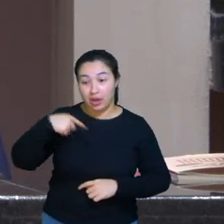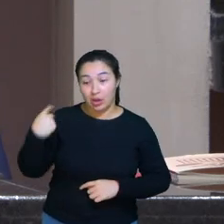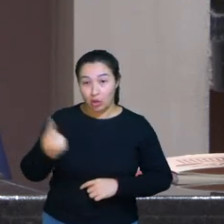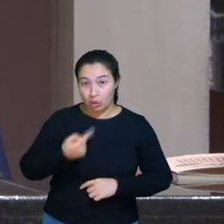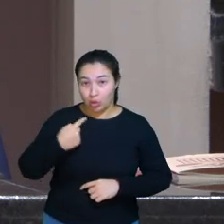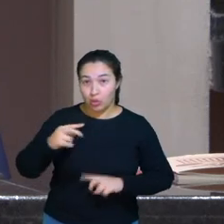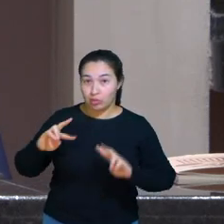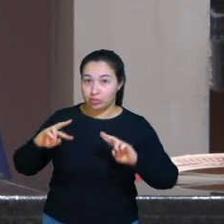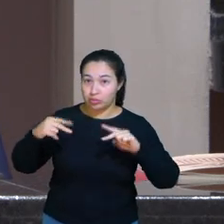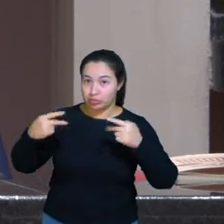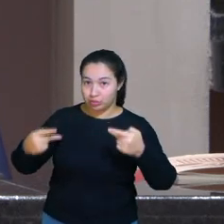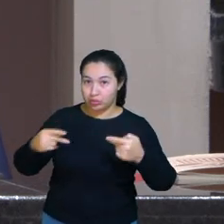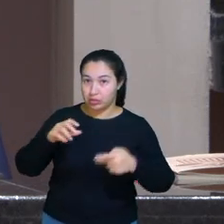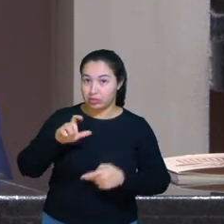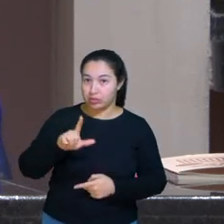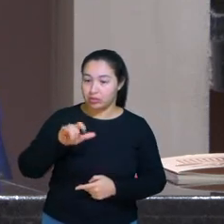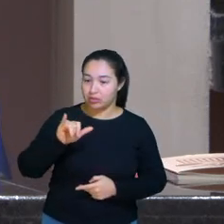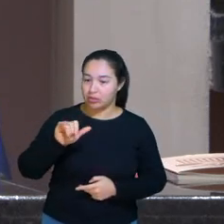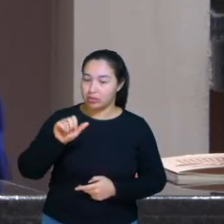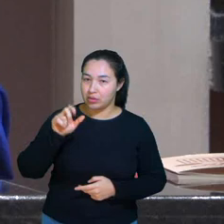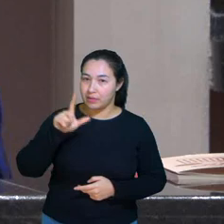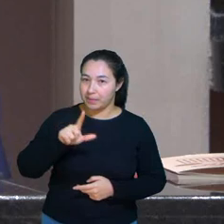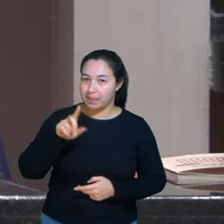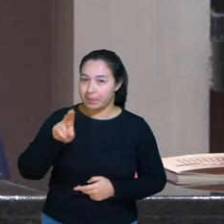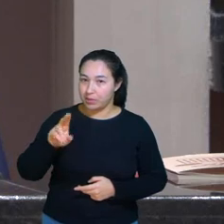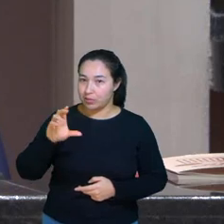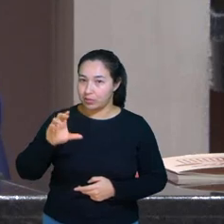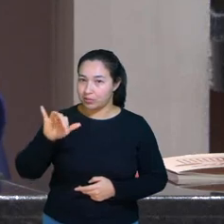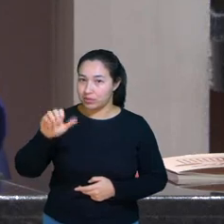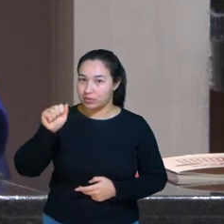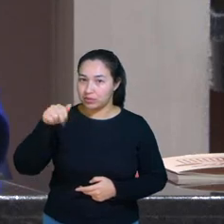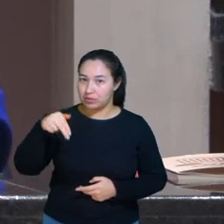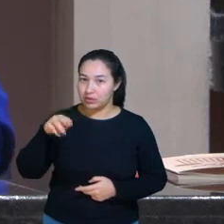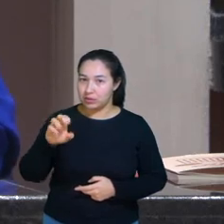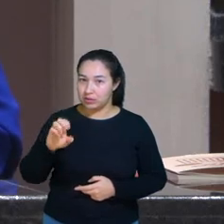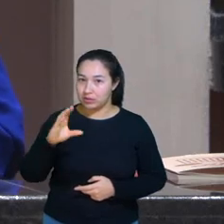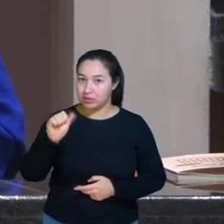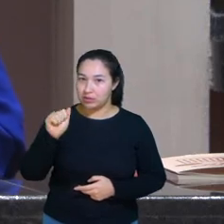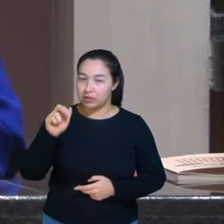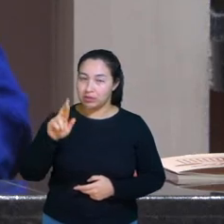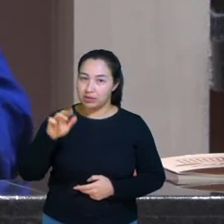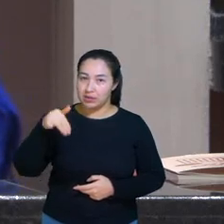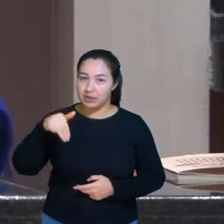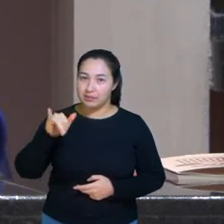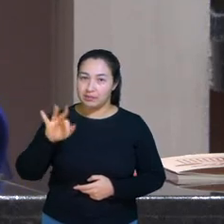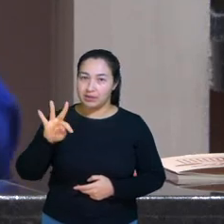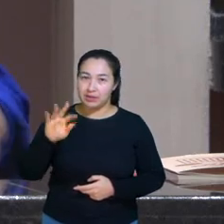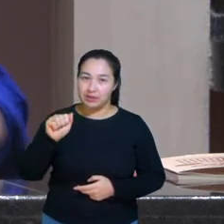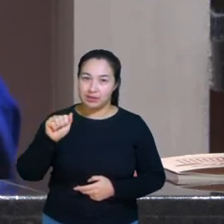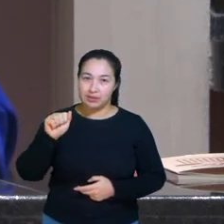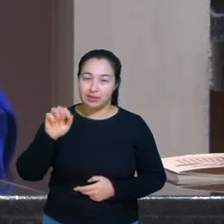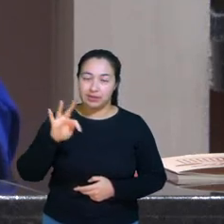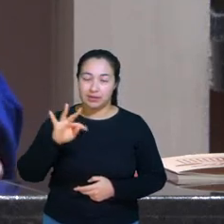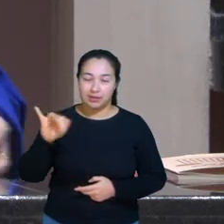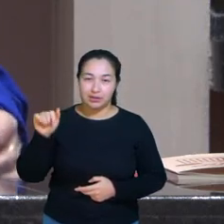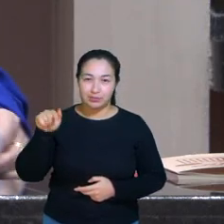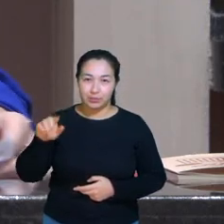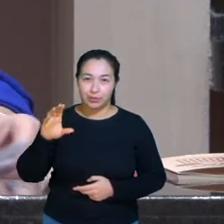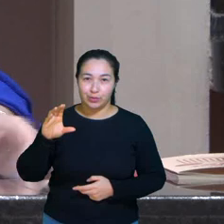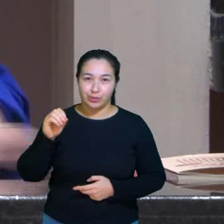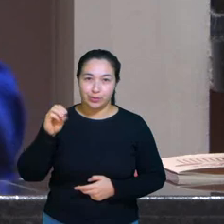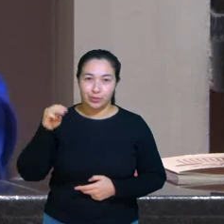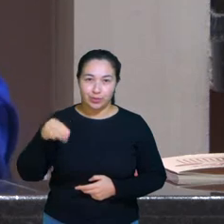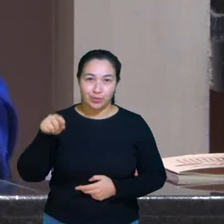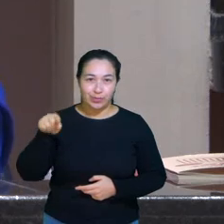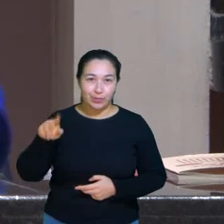tá Lucian karintia aqui bom agora eu passo então pro eh